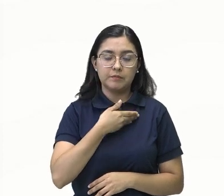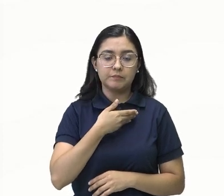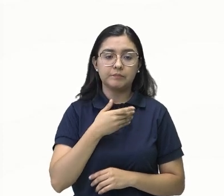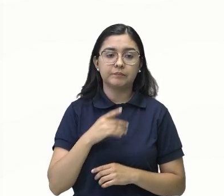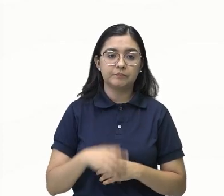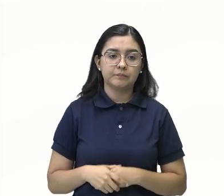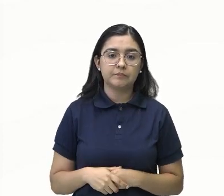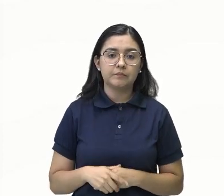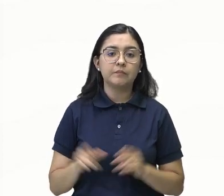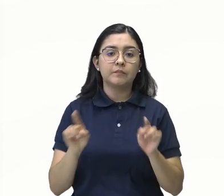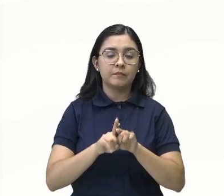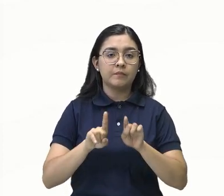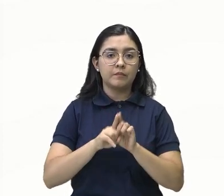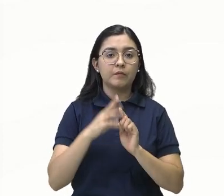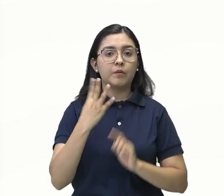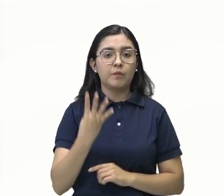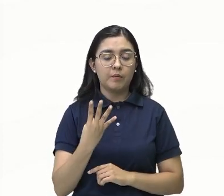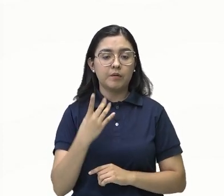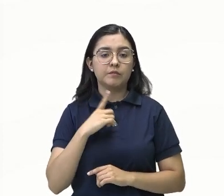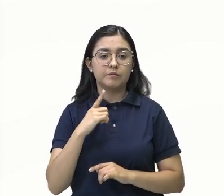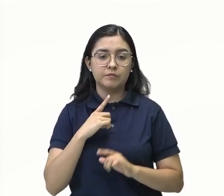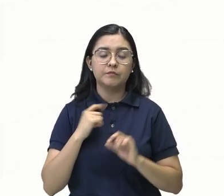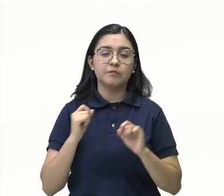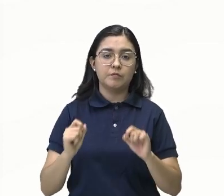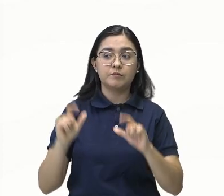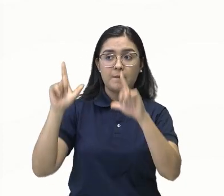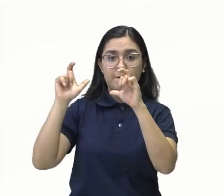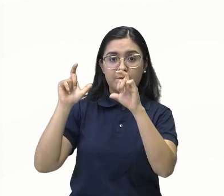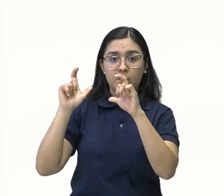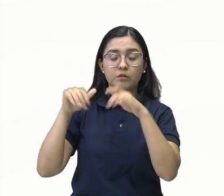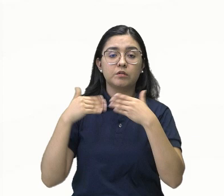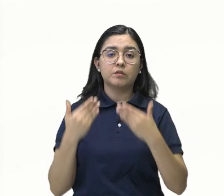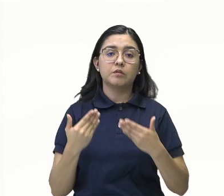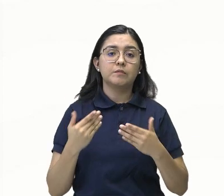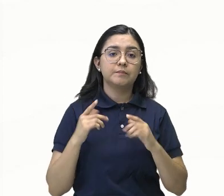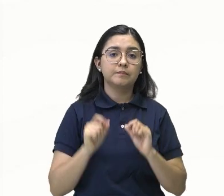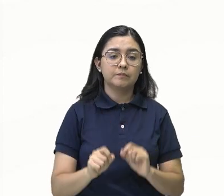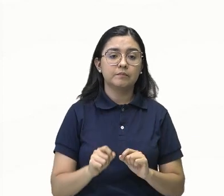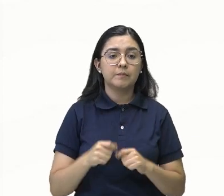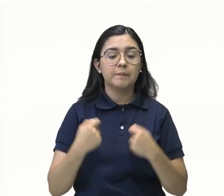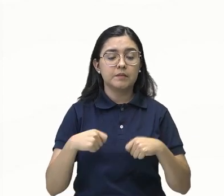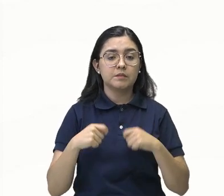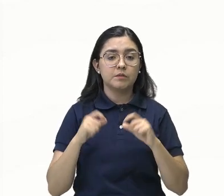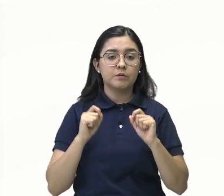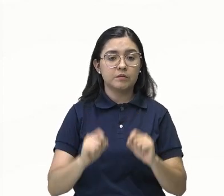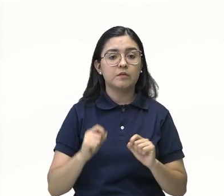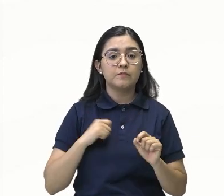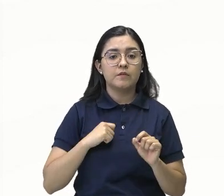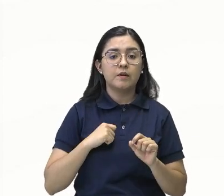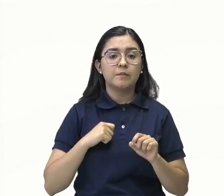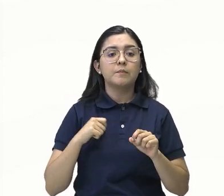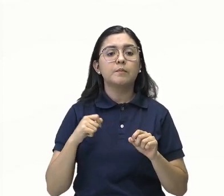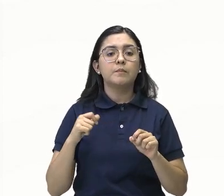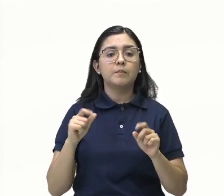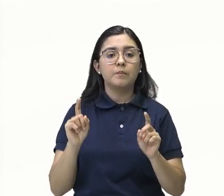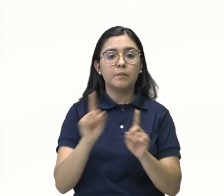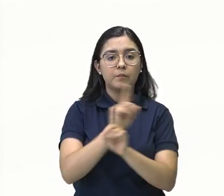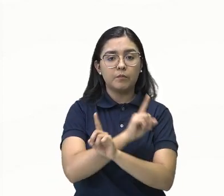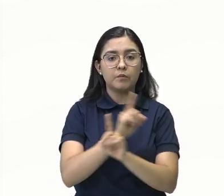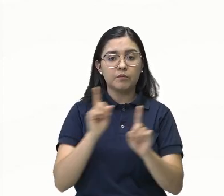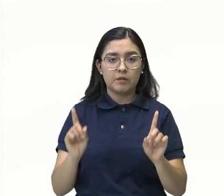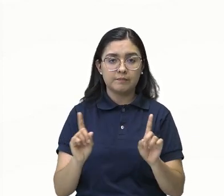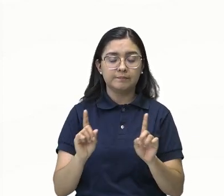e que os 4 amigos irão aparecer na foto, então a única coisa que mudará será a posição ou